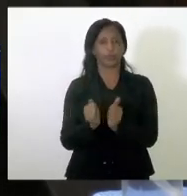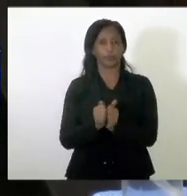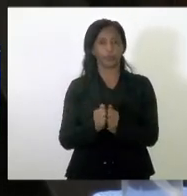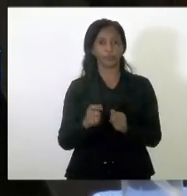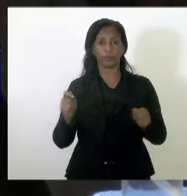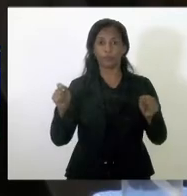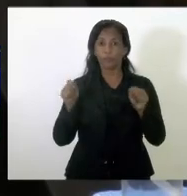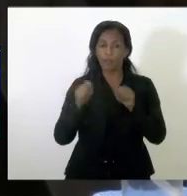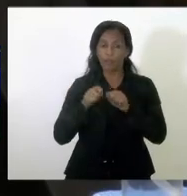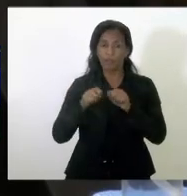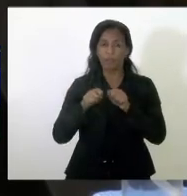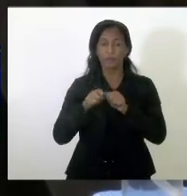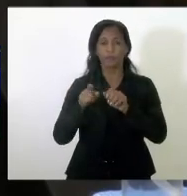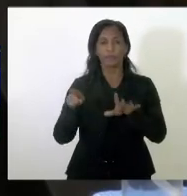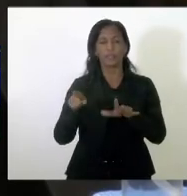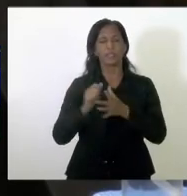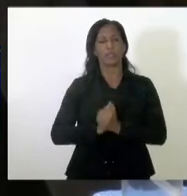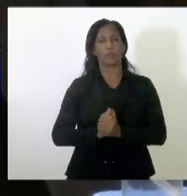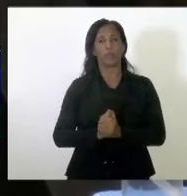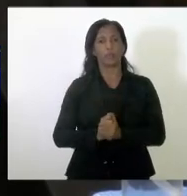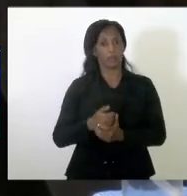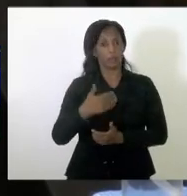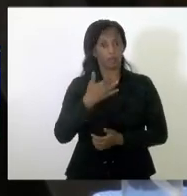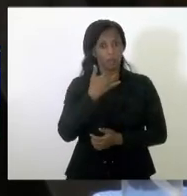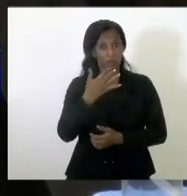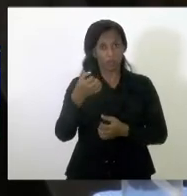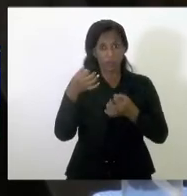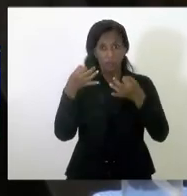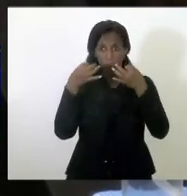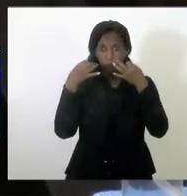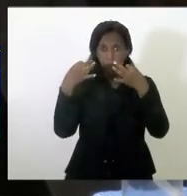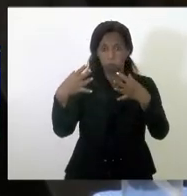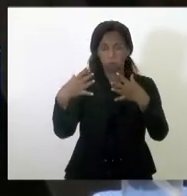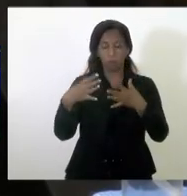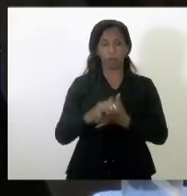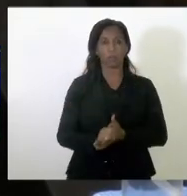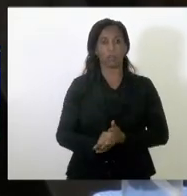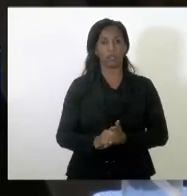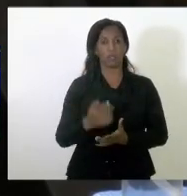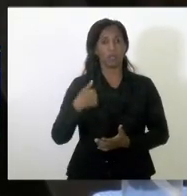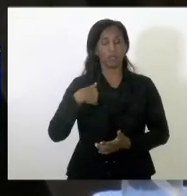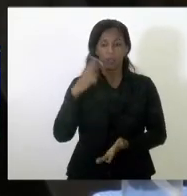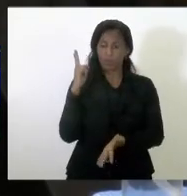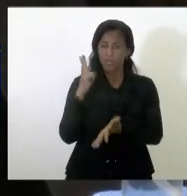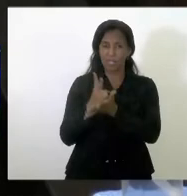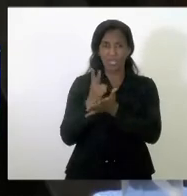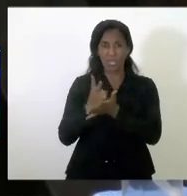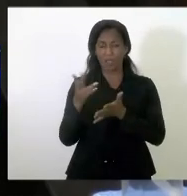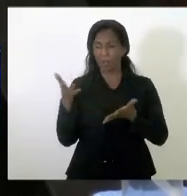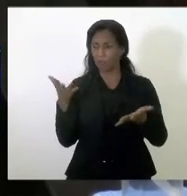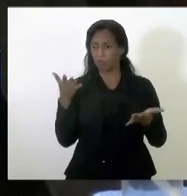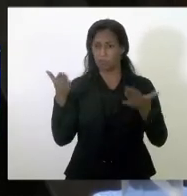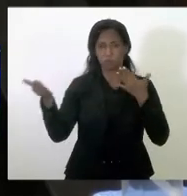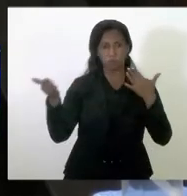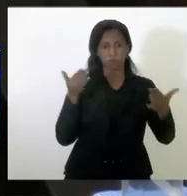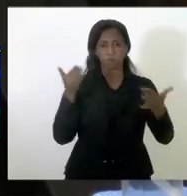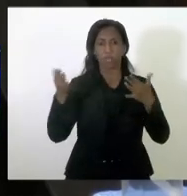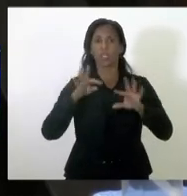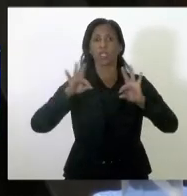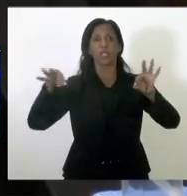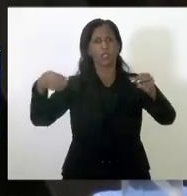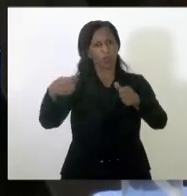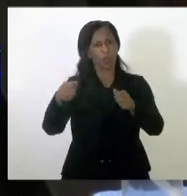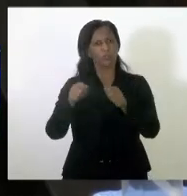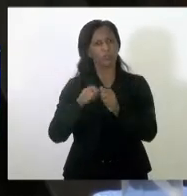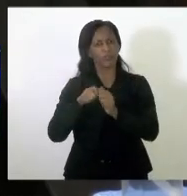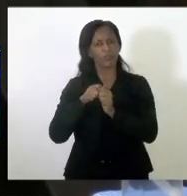fizemos a instalação e eu fiz esse alerta naquele conselho. E vem fazendo interlocuções avulsas, que todos nós fazemos por aí,